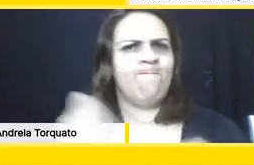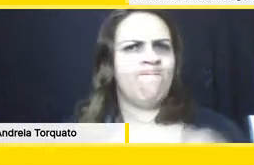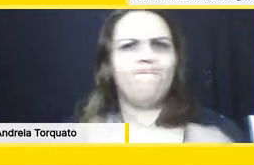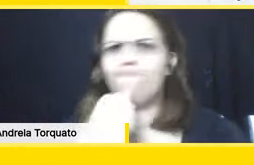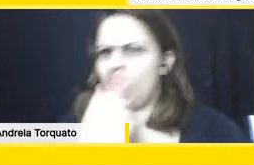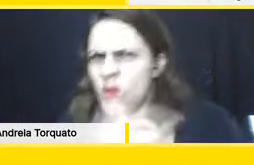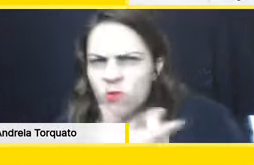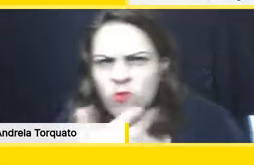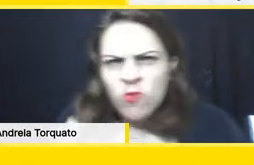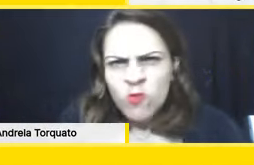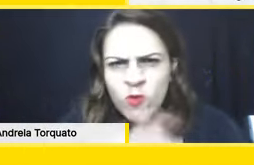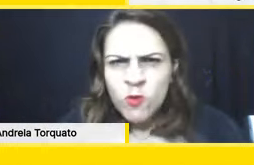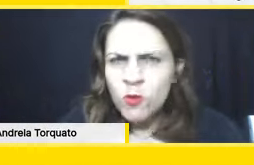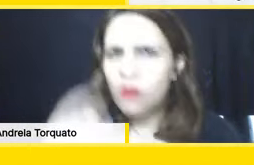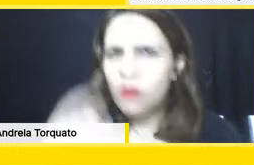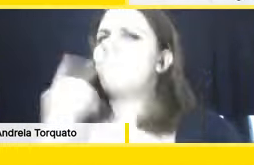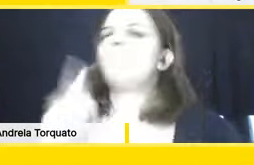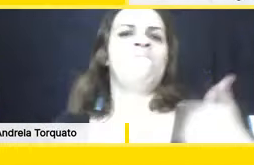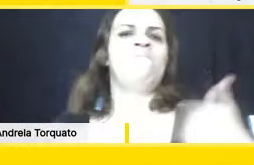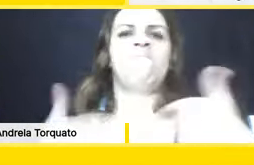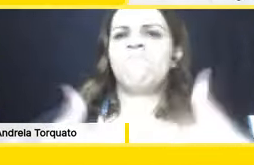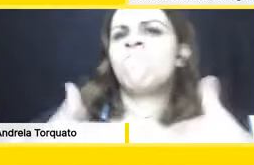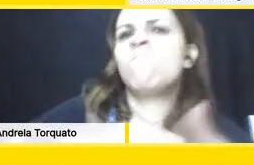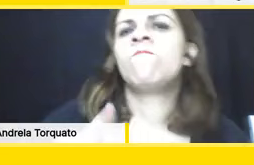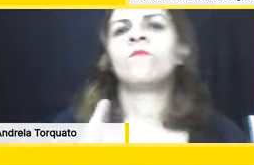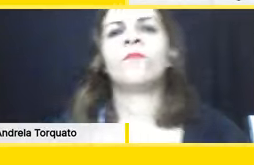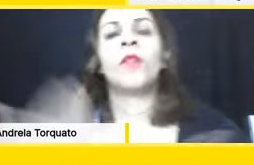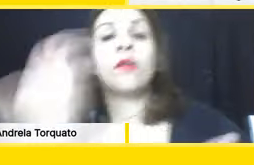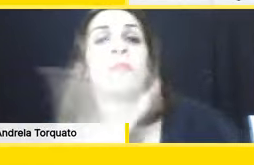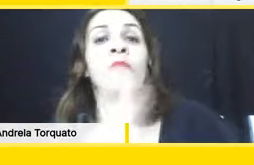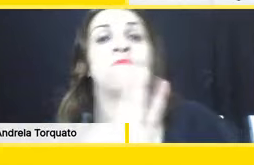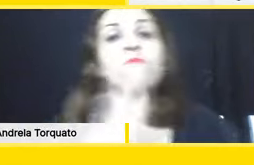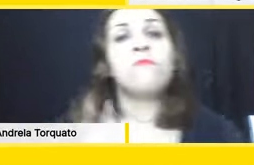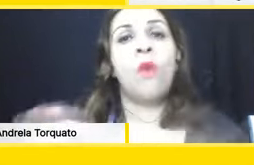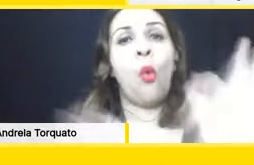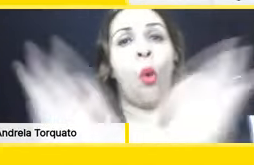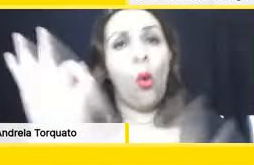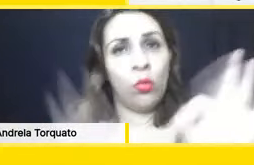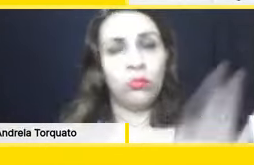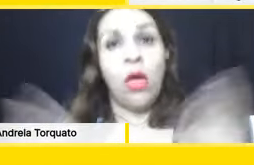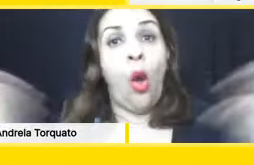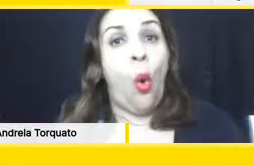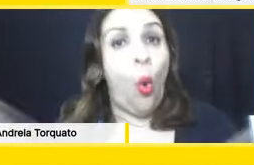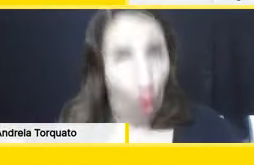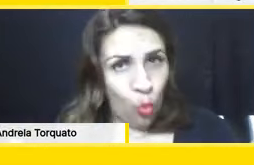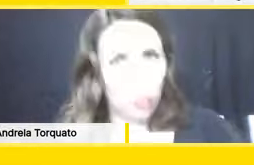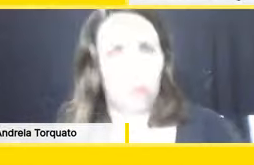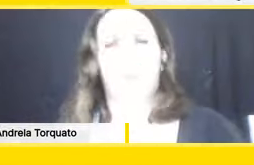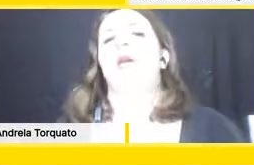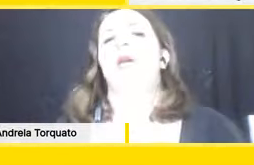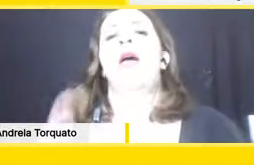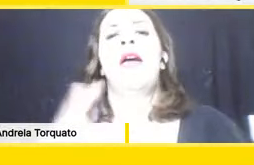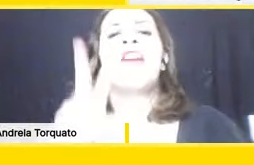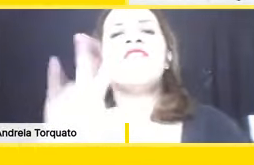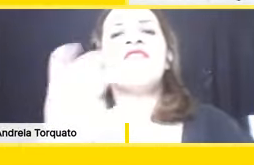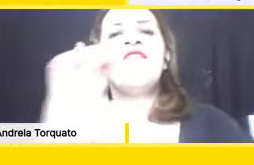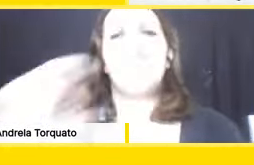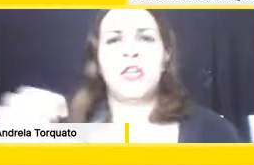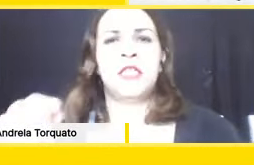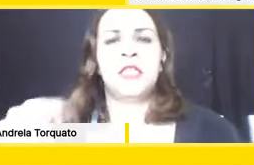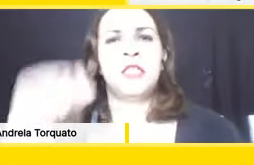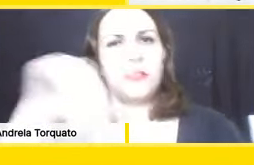Comissão de Fiscalização, Governança, Transparência e Controle. Hoje, na Câmara, na vice-presidência,